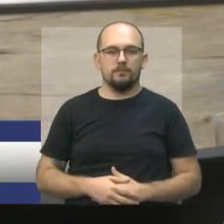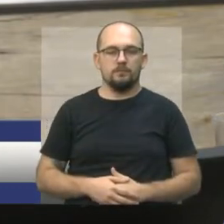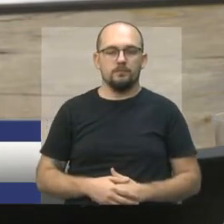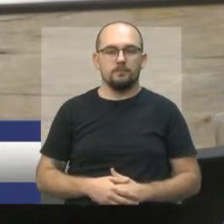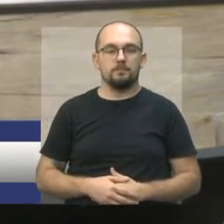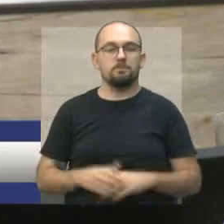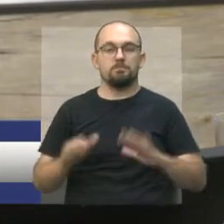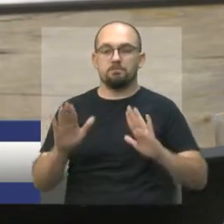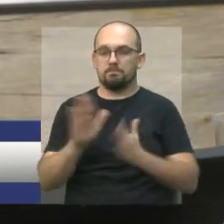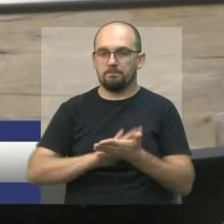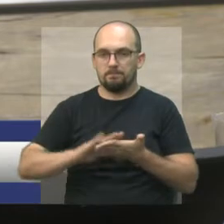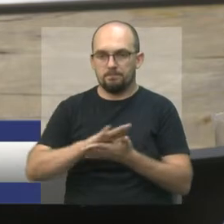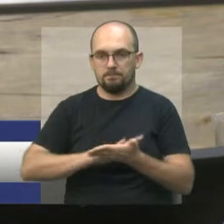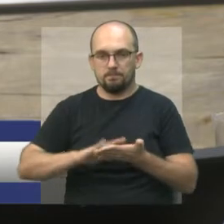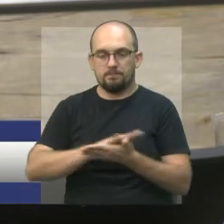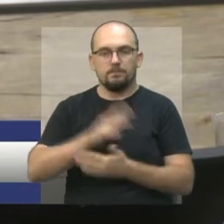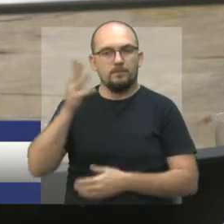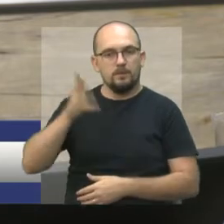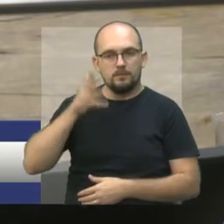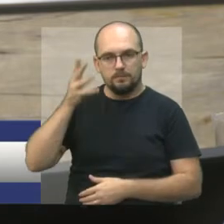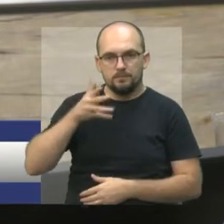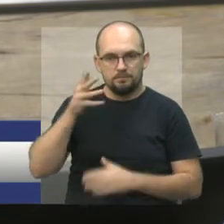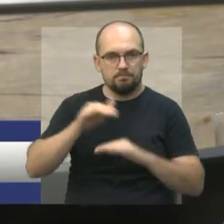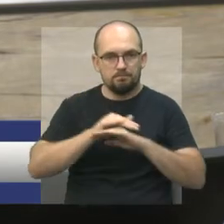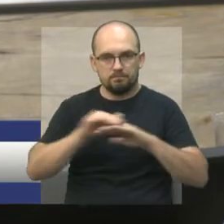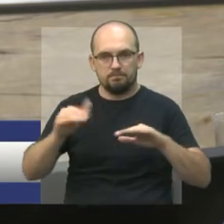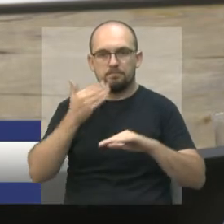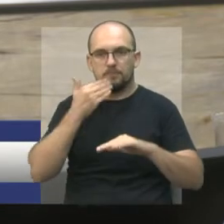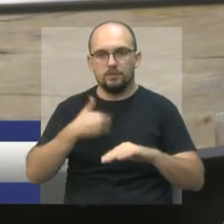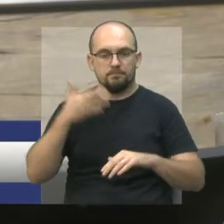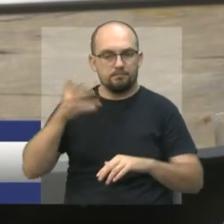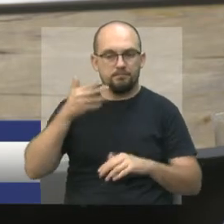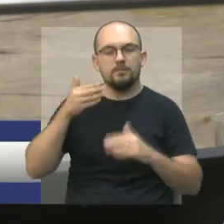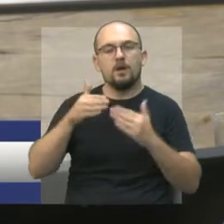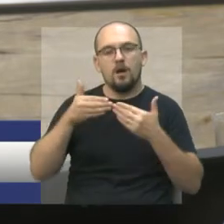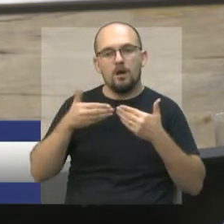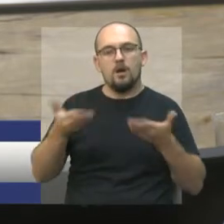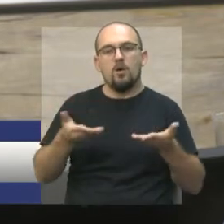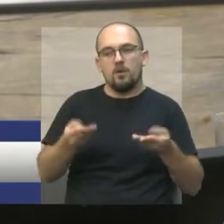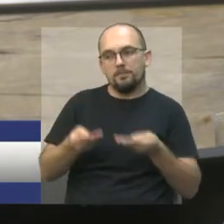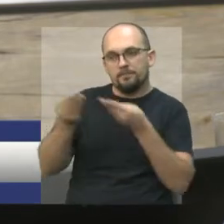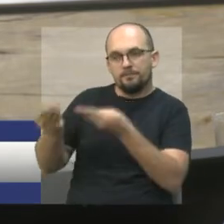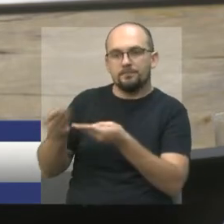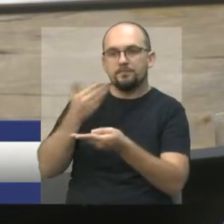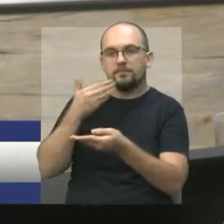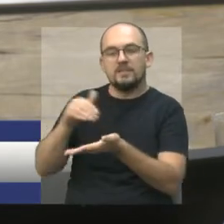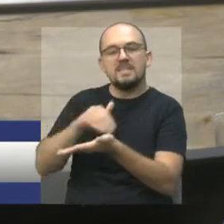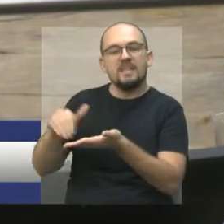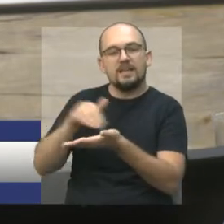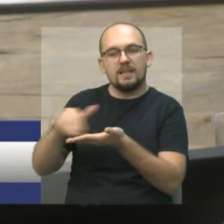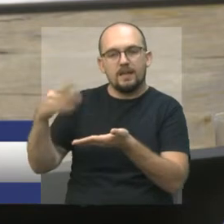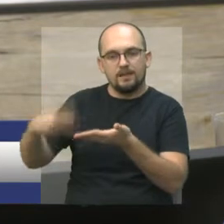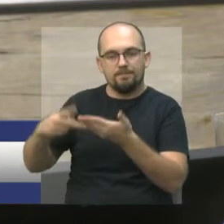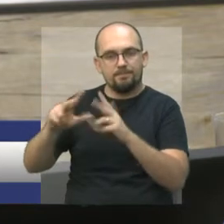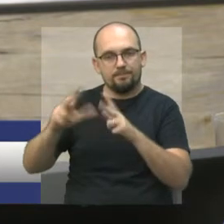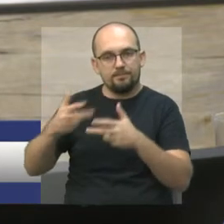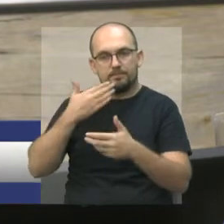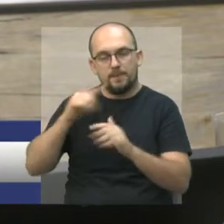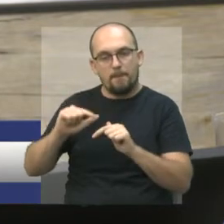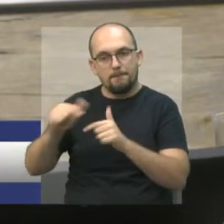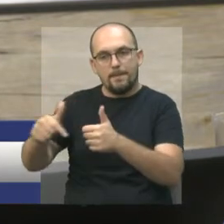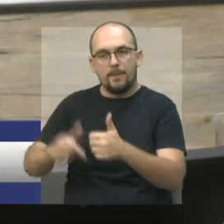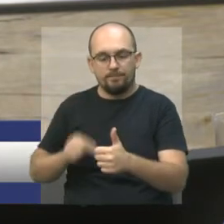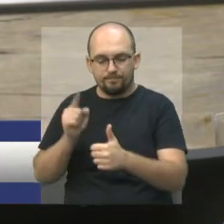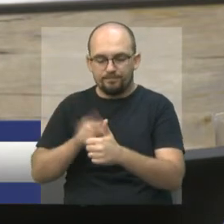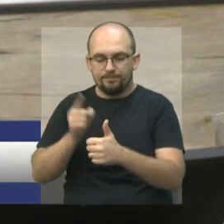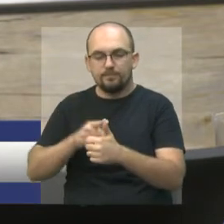Ninguém mais desejando fazer uso da palavra, solicito da Secretaria da Casa as seguintes providências. O